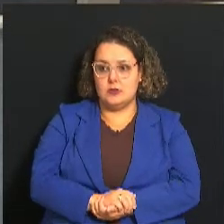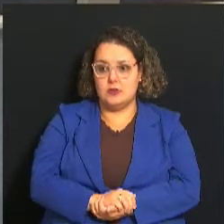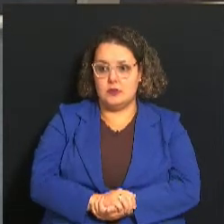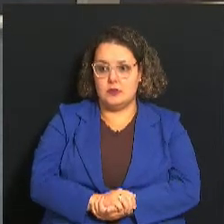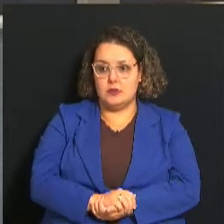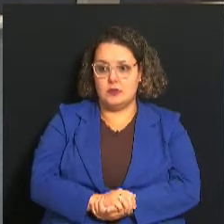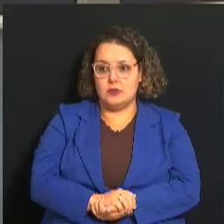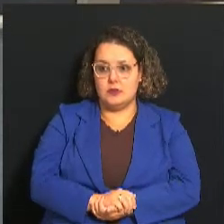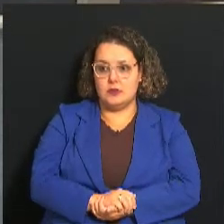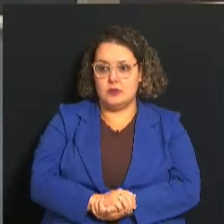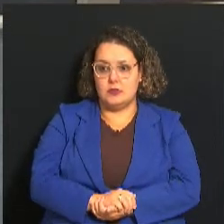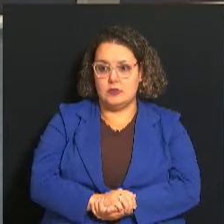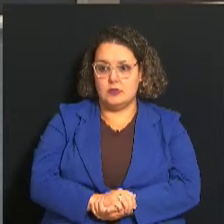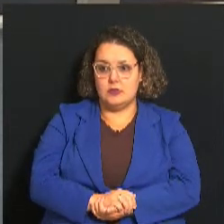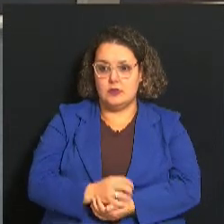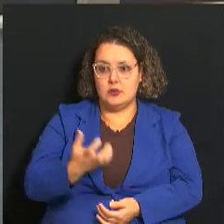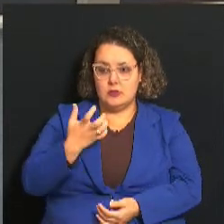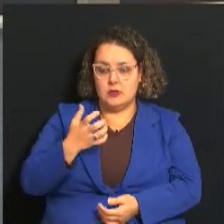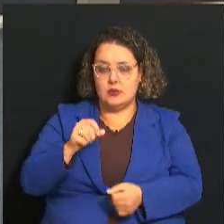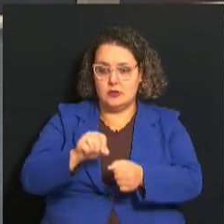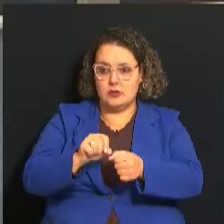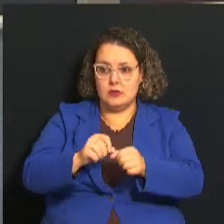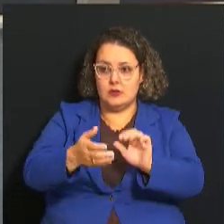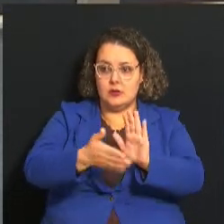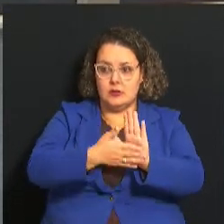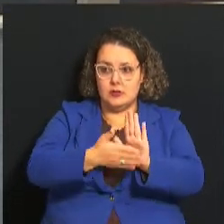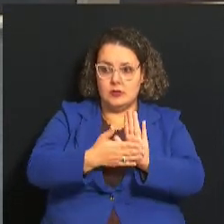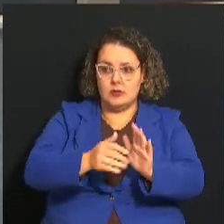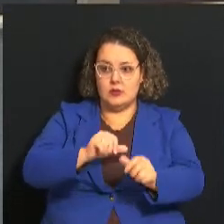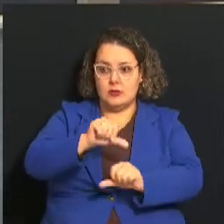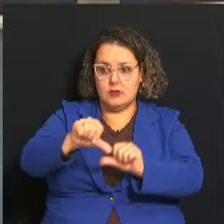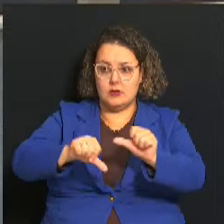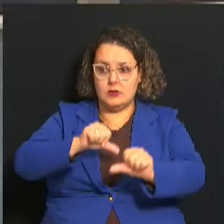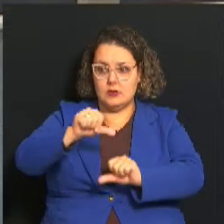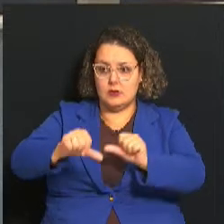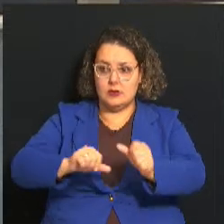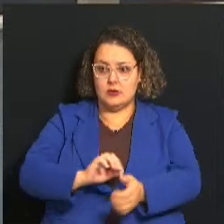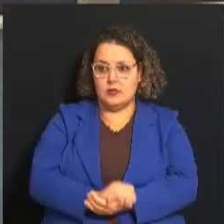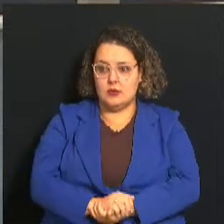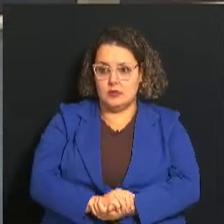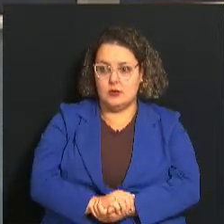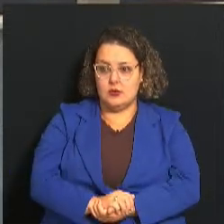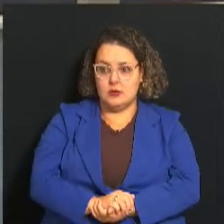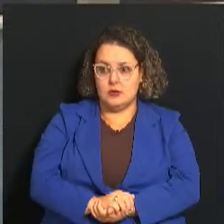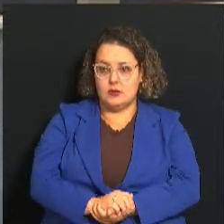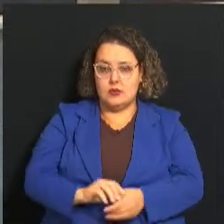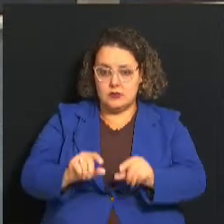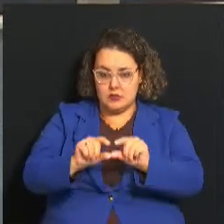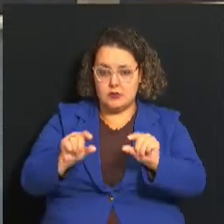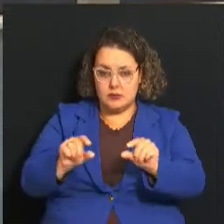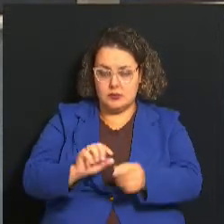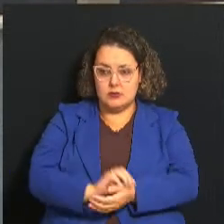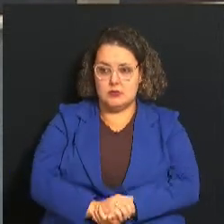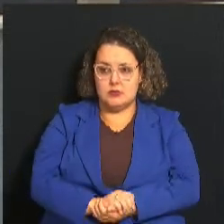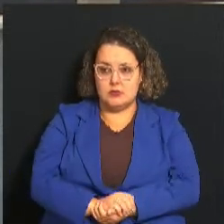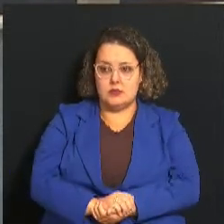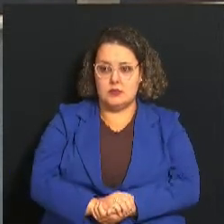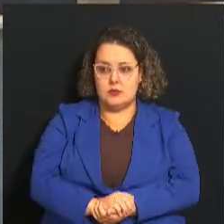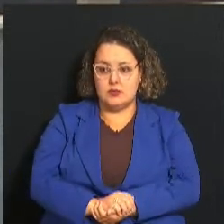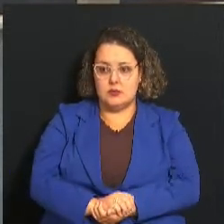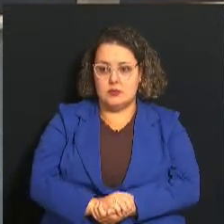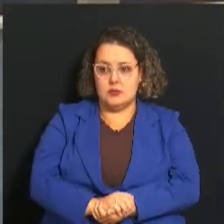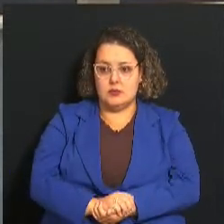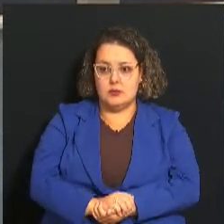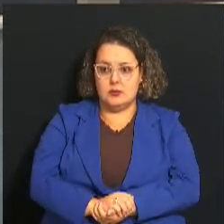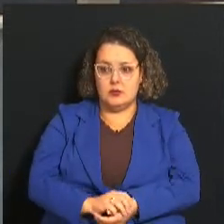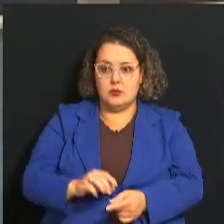eu queria fazer uma proposta aqui de mudança nesse item. Por que eu queria